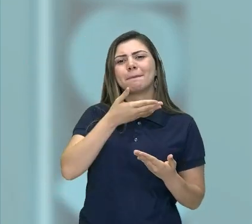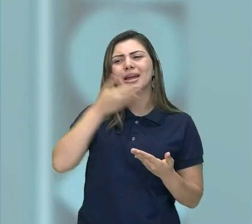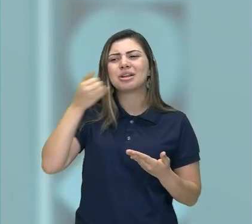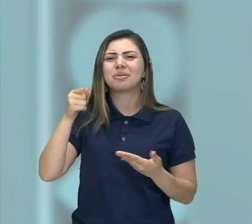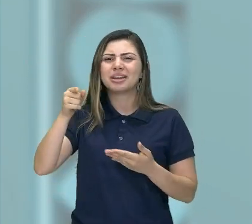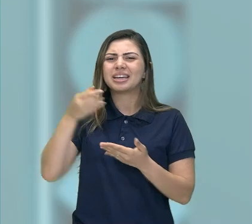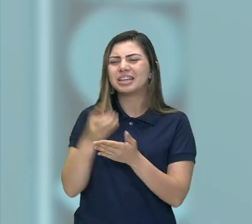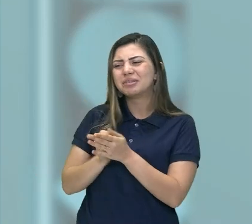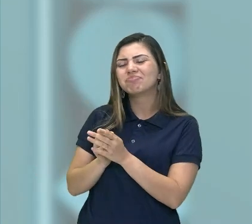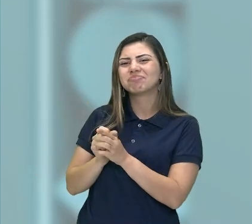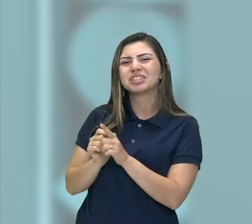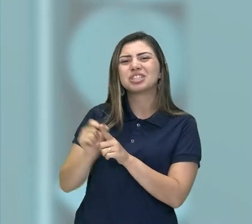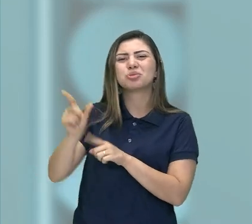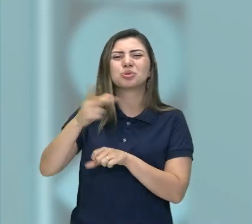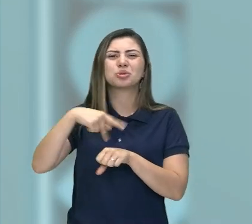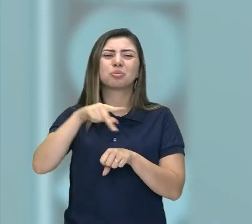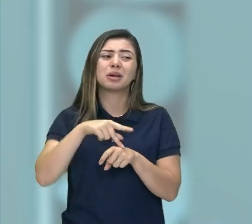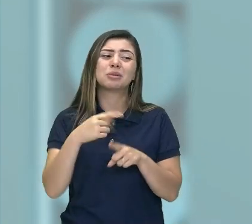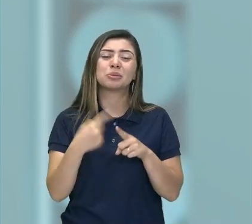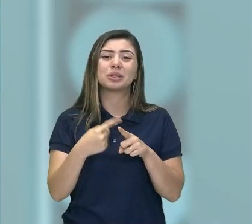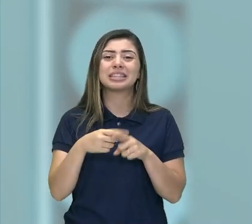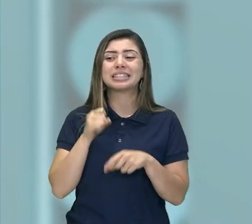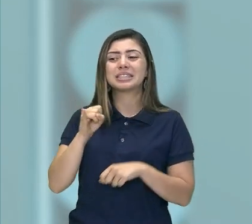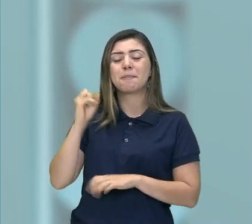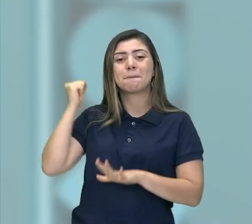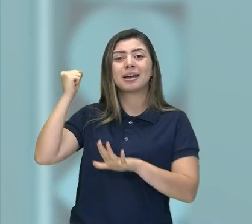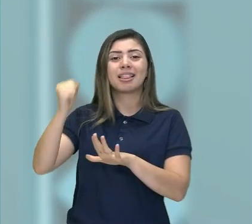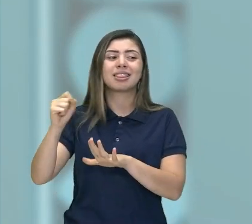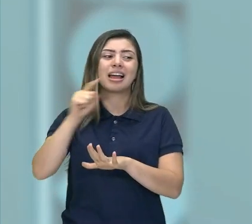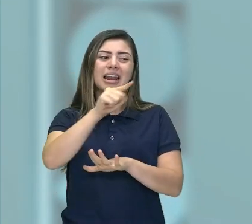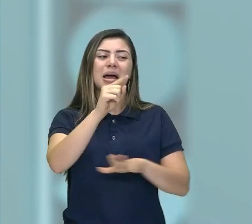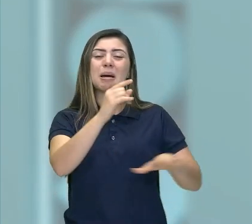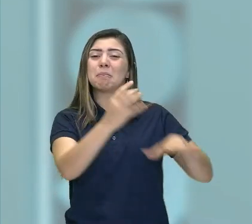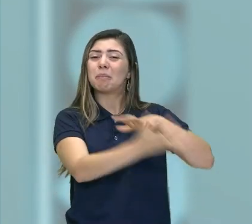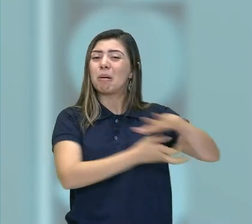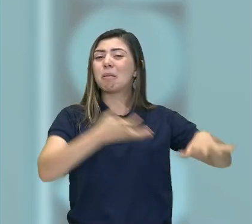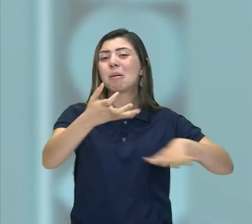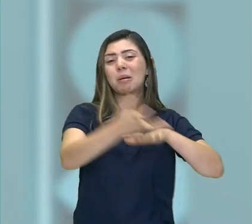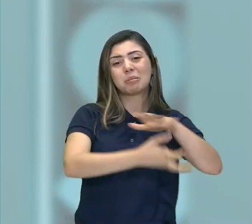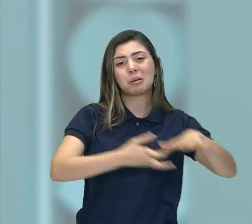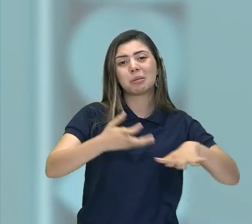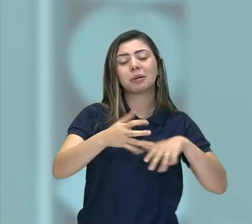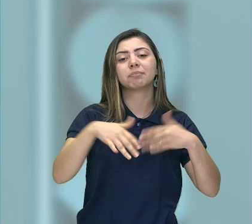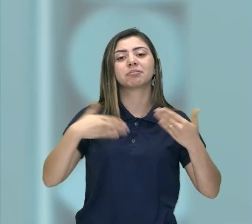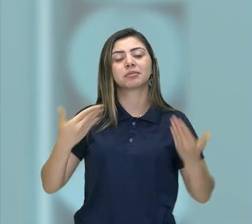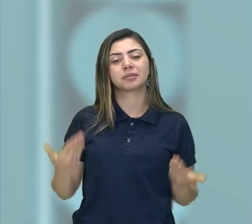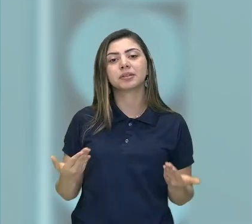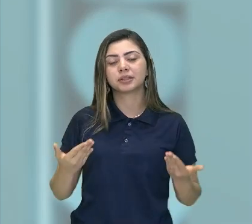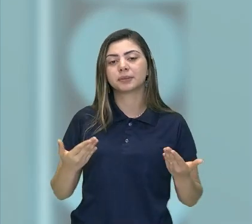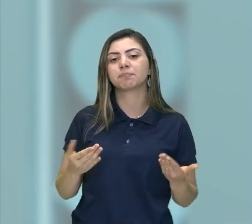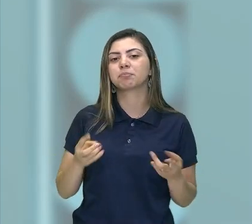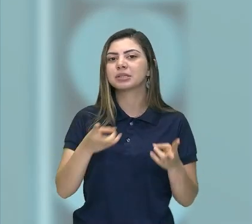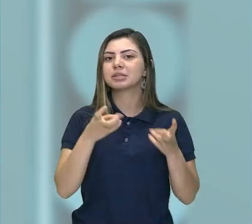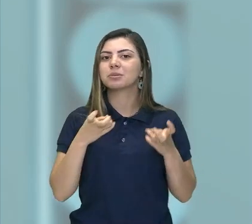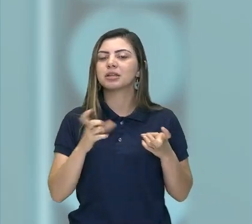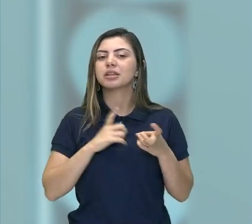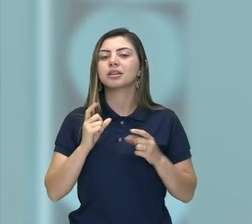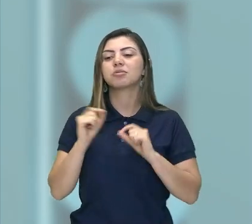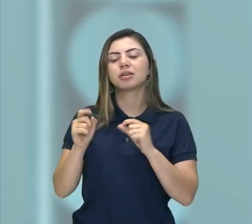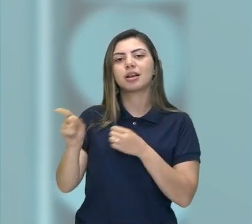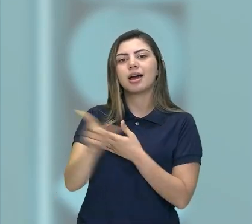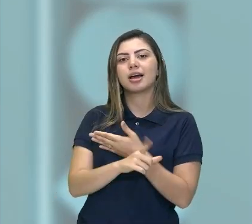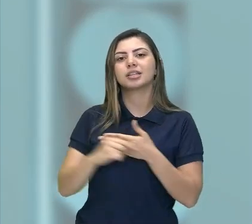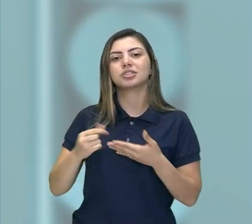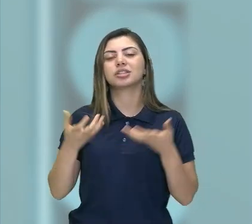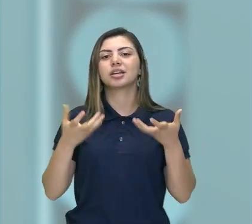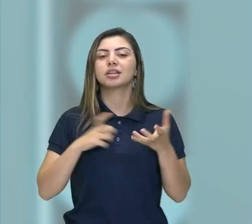causar uma revolta popular. Mas é importante a gente saber desses artistas do tropicalismo que buscaram, no aspecto social